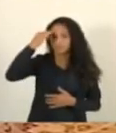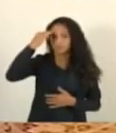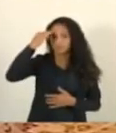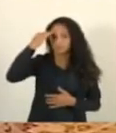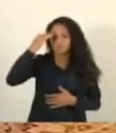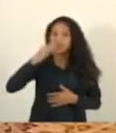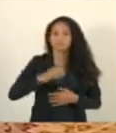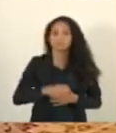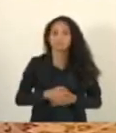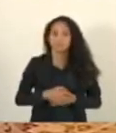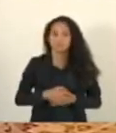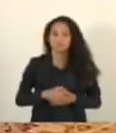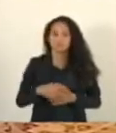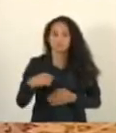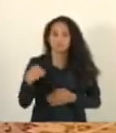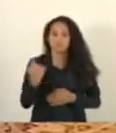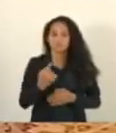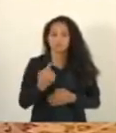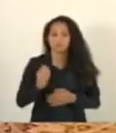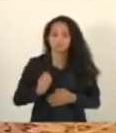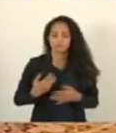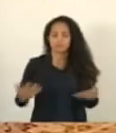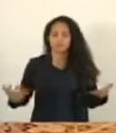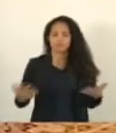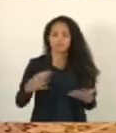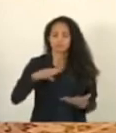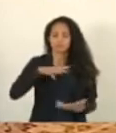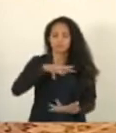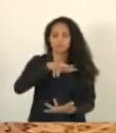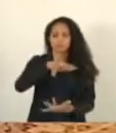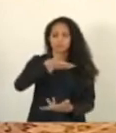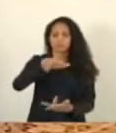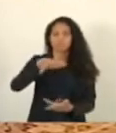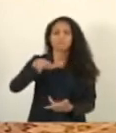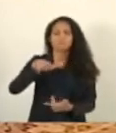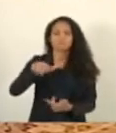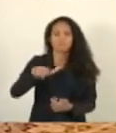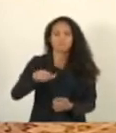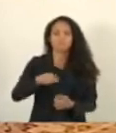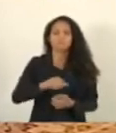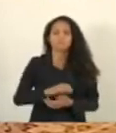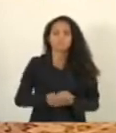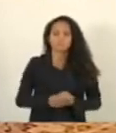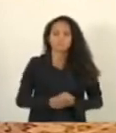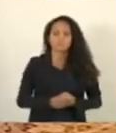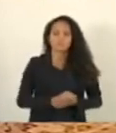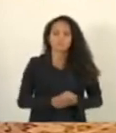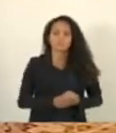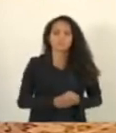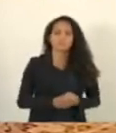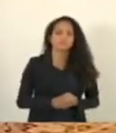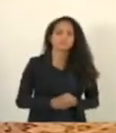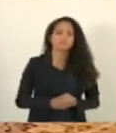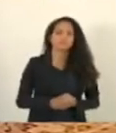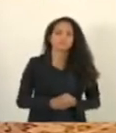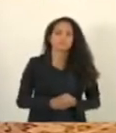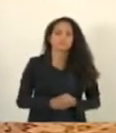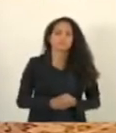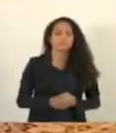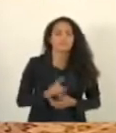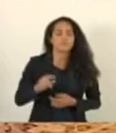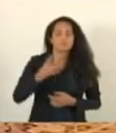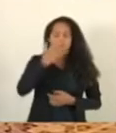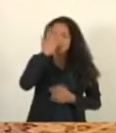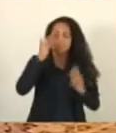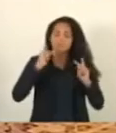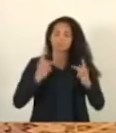Nós vivemos num mundo de tal forma contraditório, onde os seres